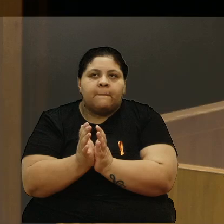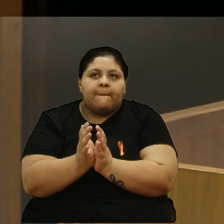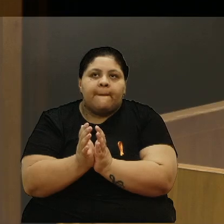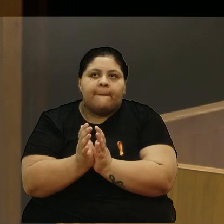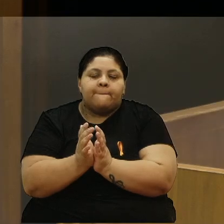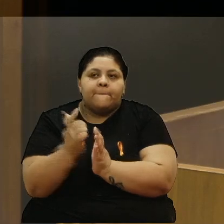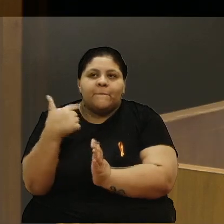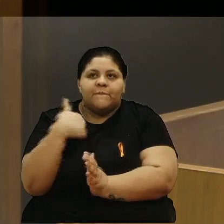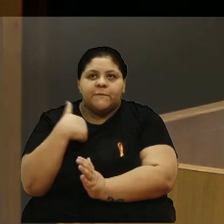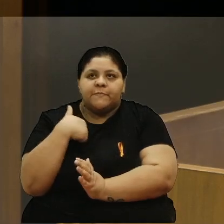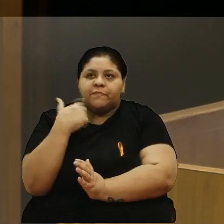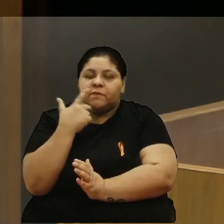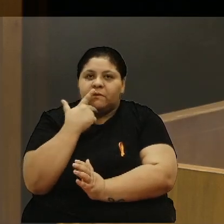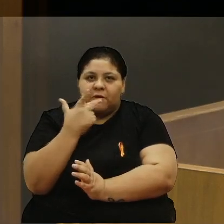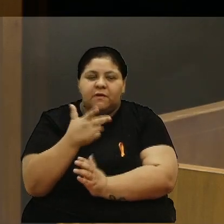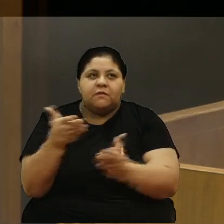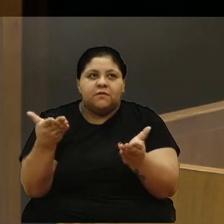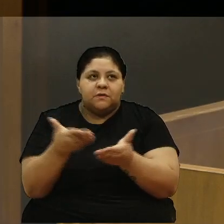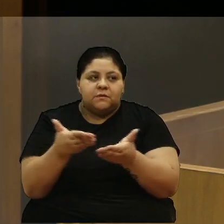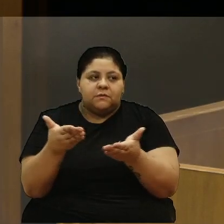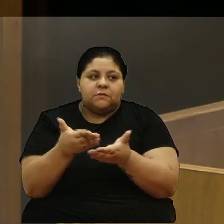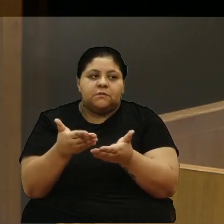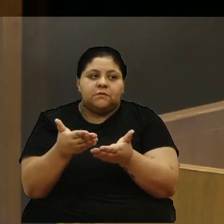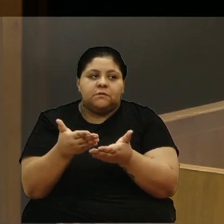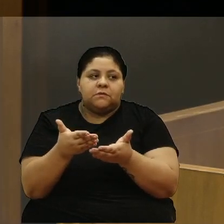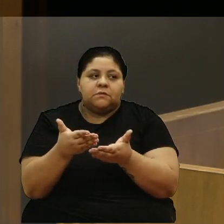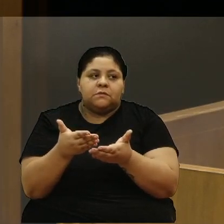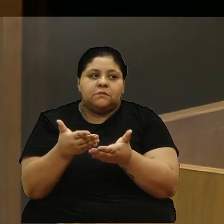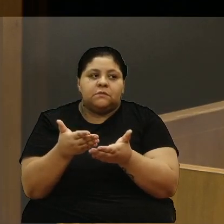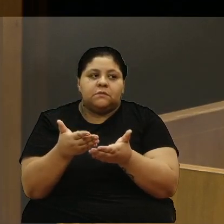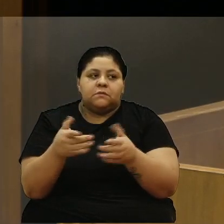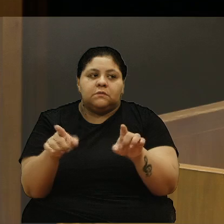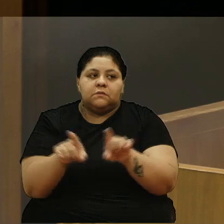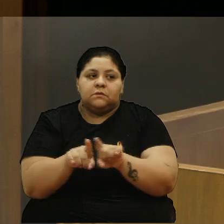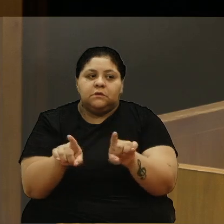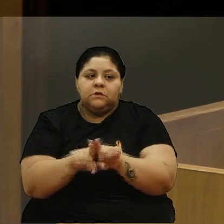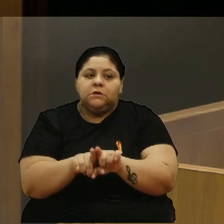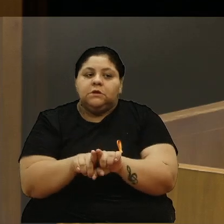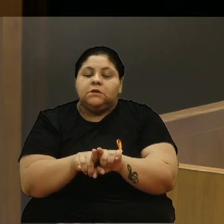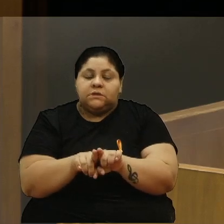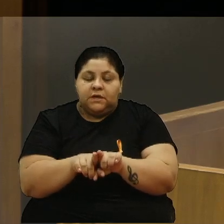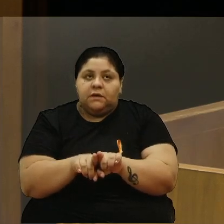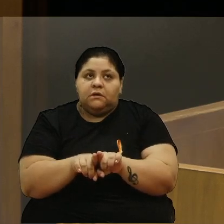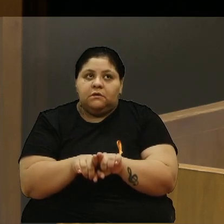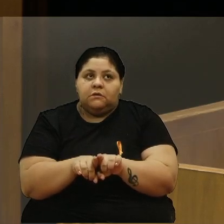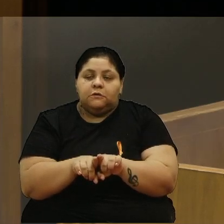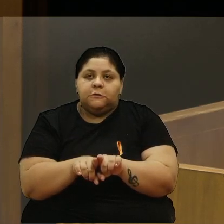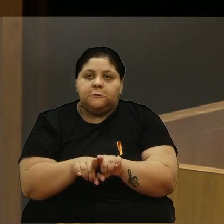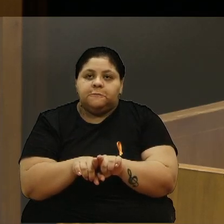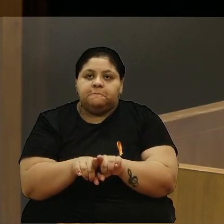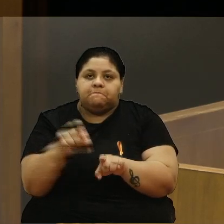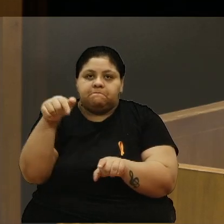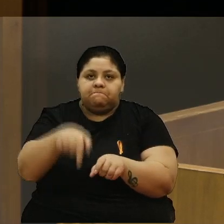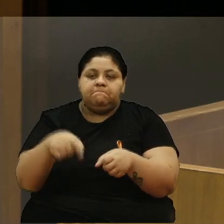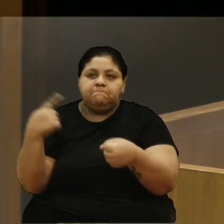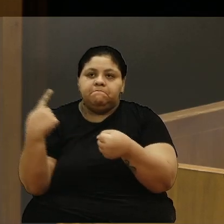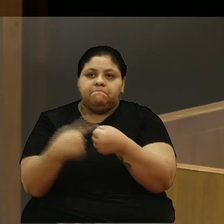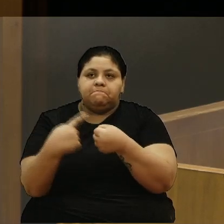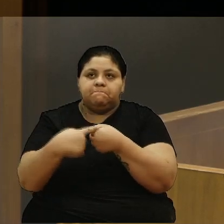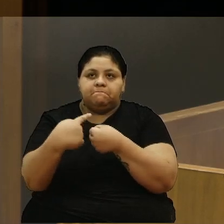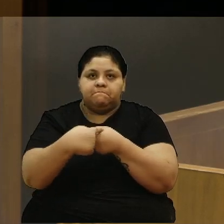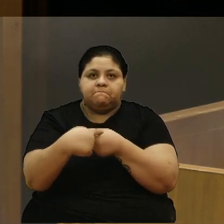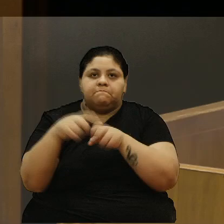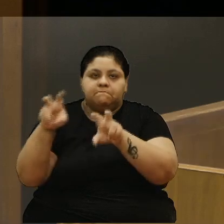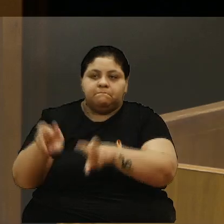a minha fala do grande expediente de hoje não poderia ser outra a não ser aquela que está movimentando a nossa cidade e o nosso interior